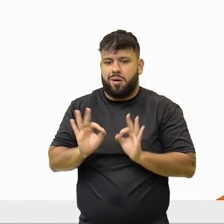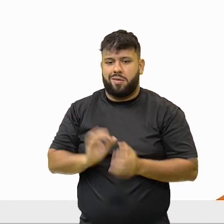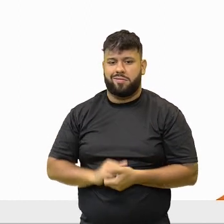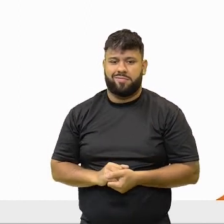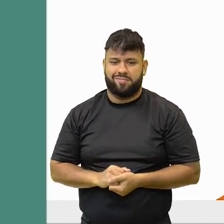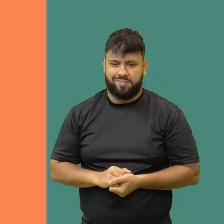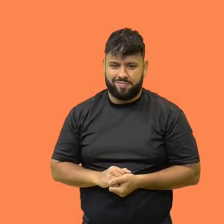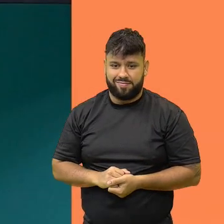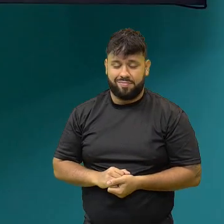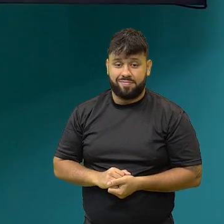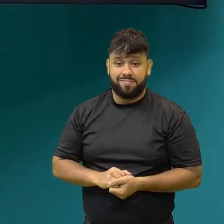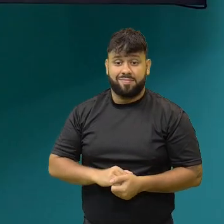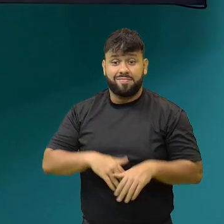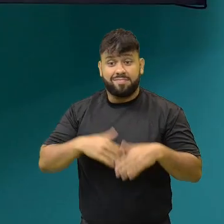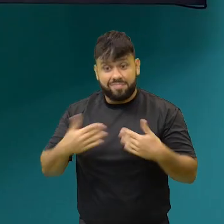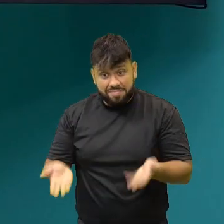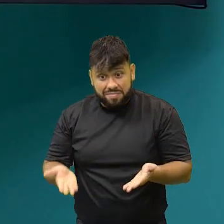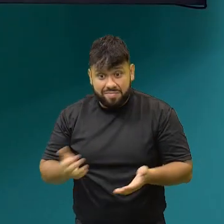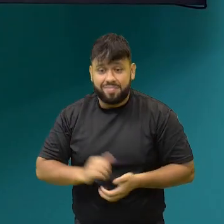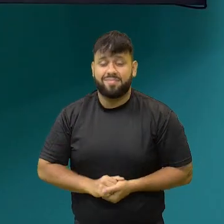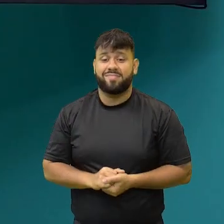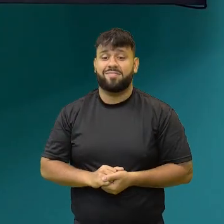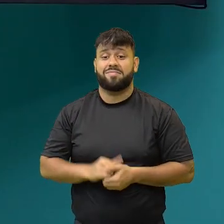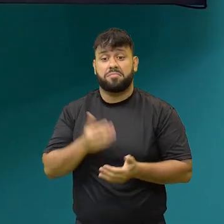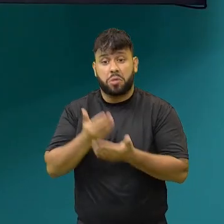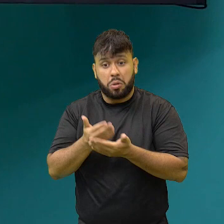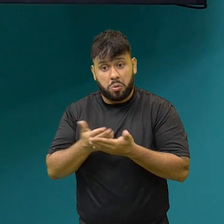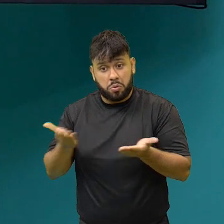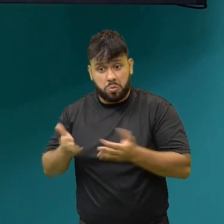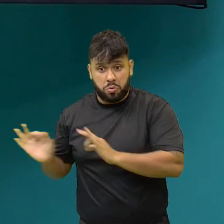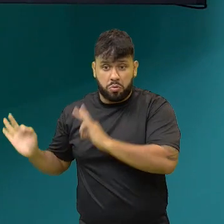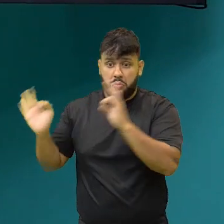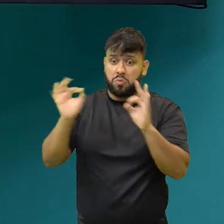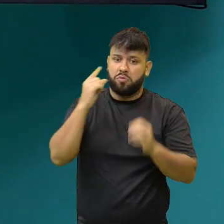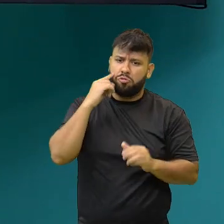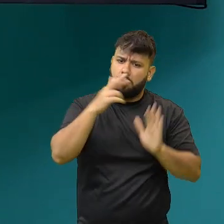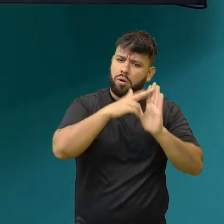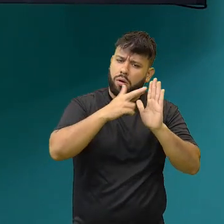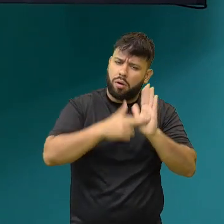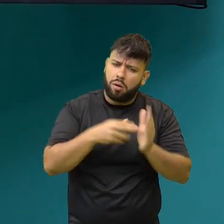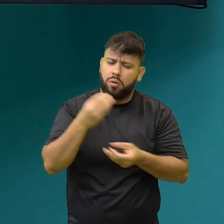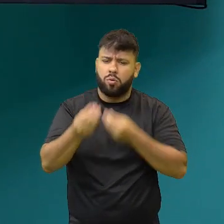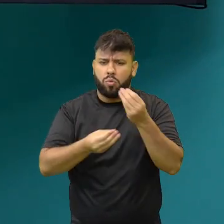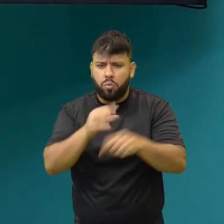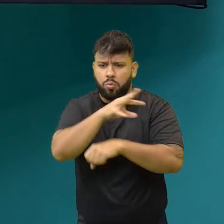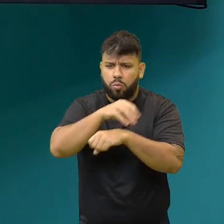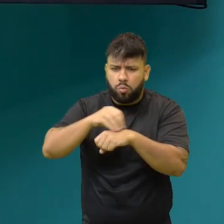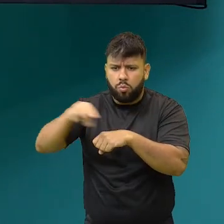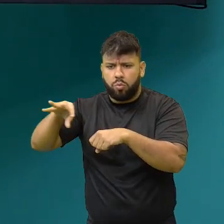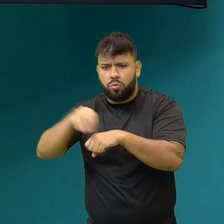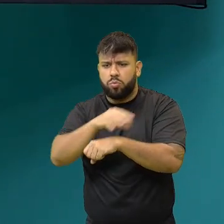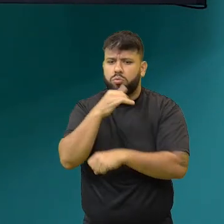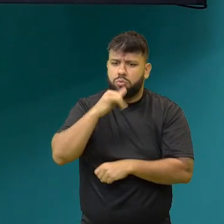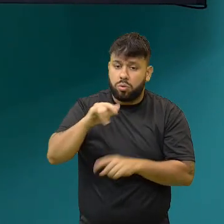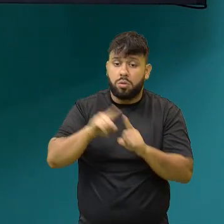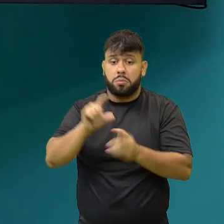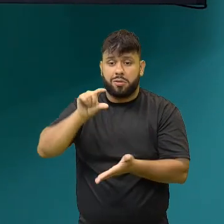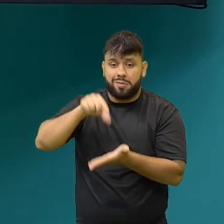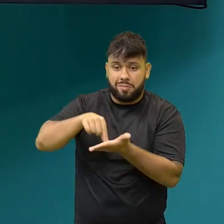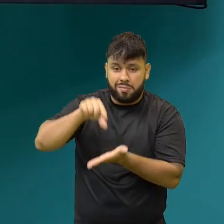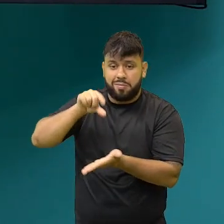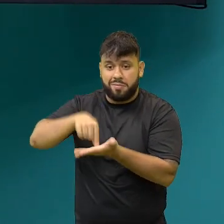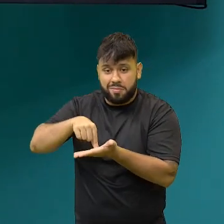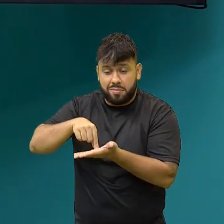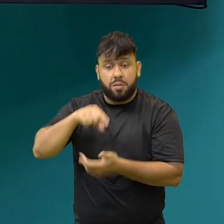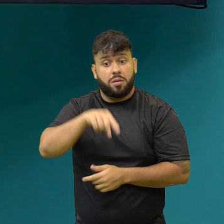afastam. É isso aí, meu aluno. Na aula de hoje, vimos as propriedades básicas dos condutores eletrizados e dos capacitores também.